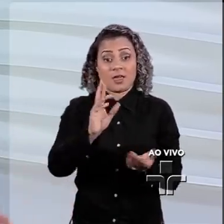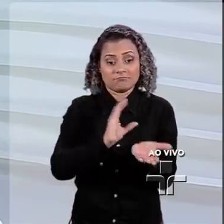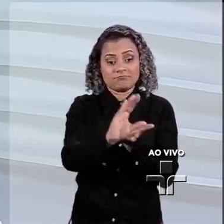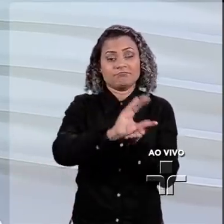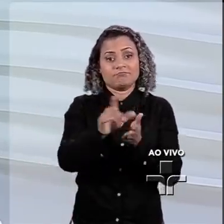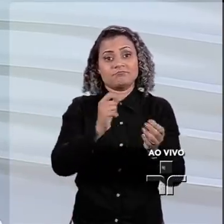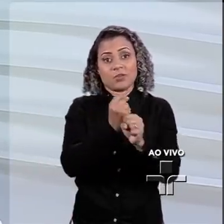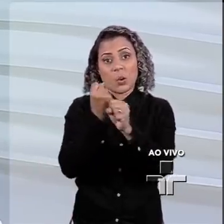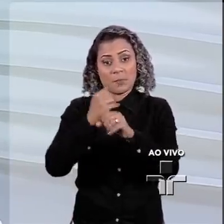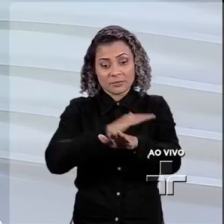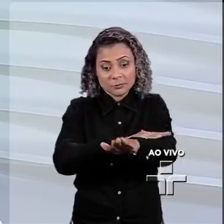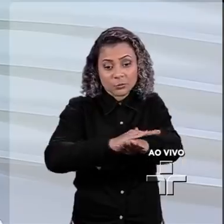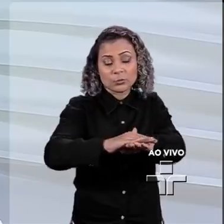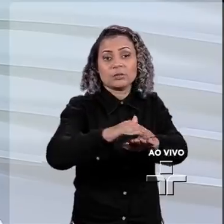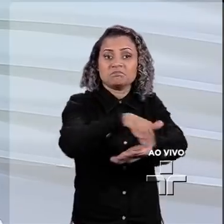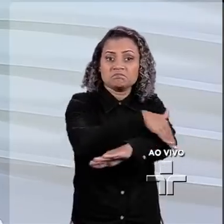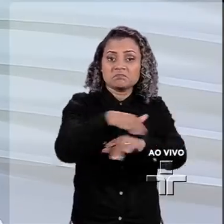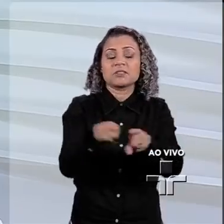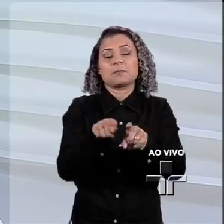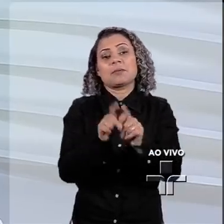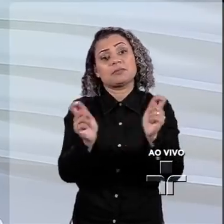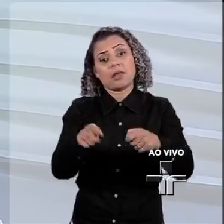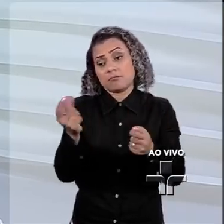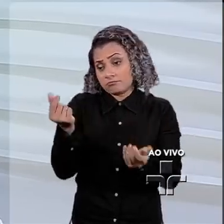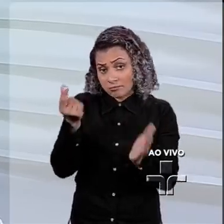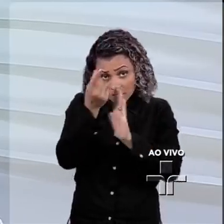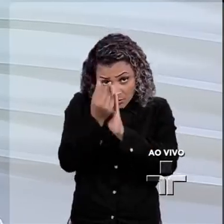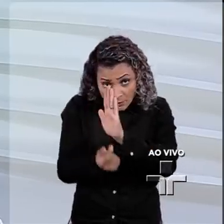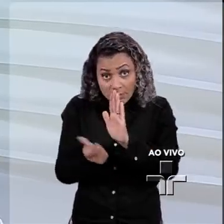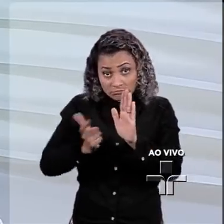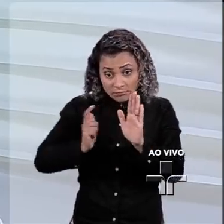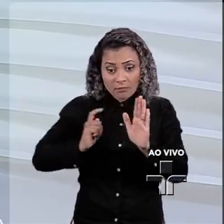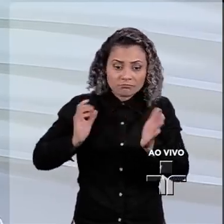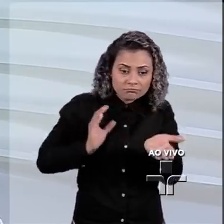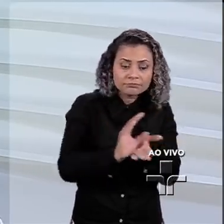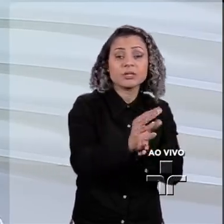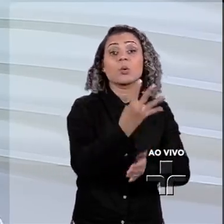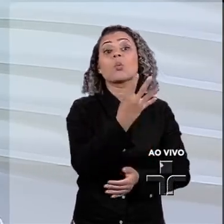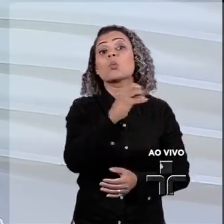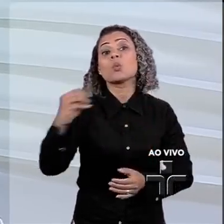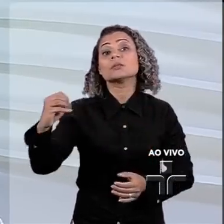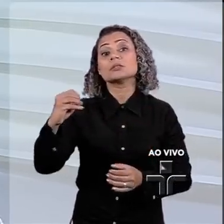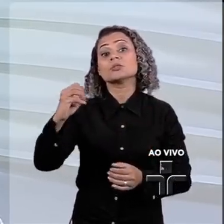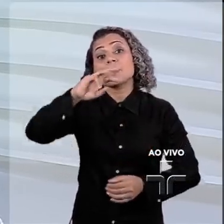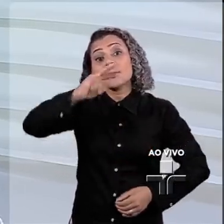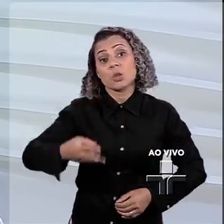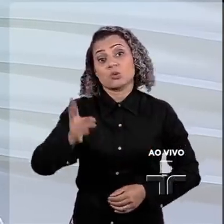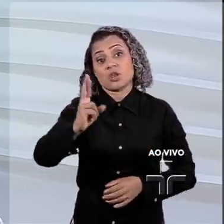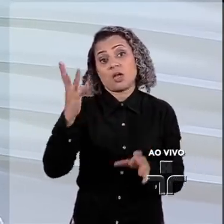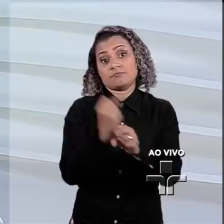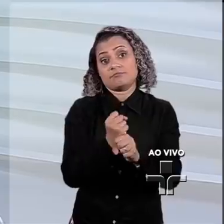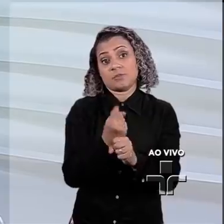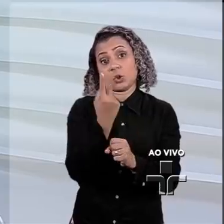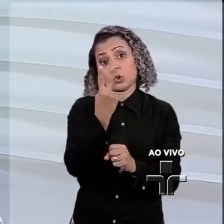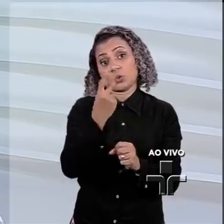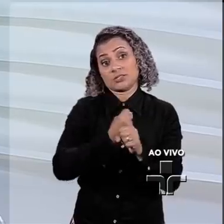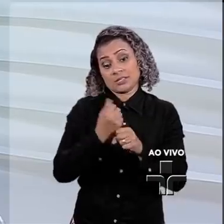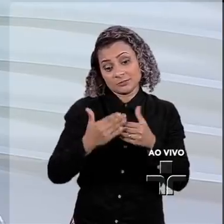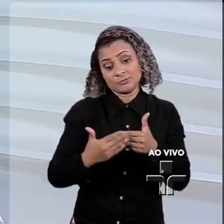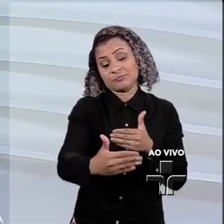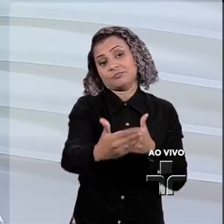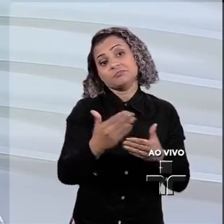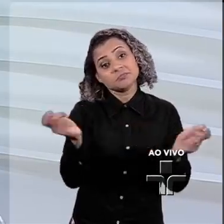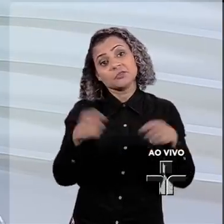você, dentro do seu orçamento, disponibiliza recursos. Então, nós vamos ter 400 milhões de reais nesses próximos 2 anos para